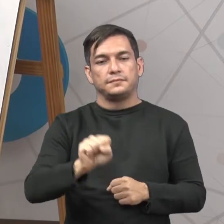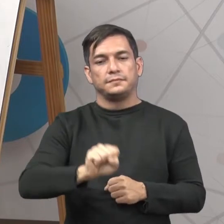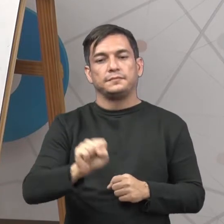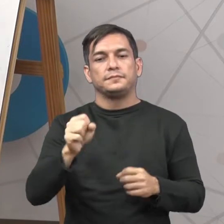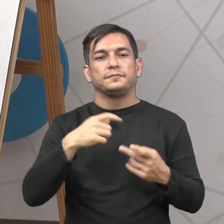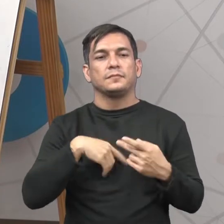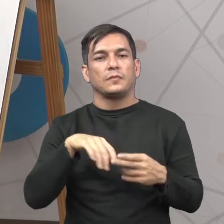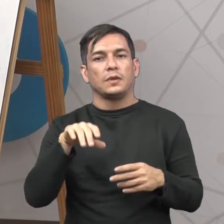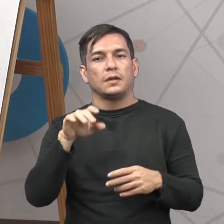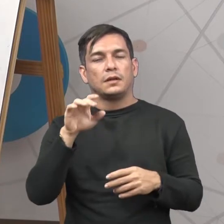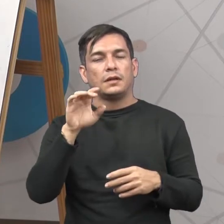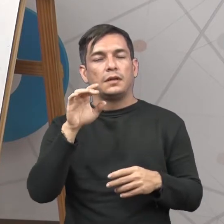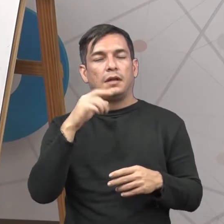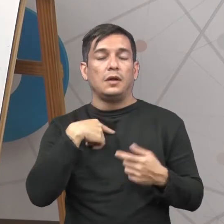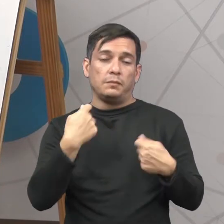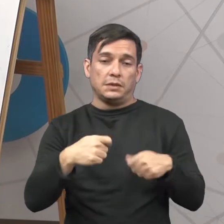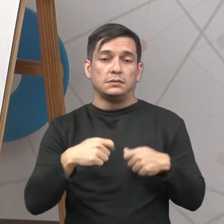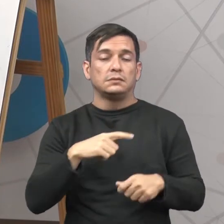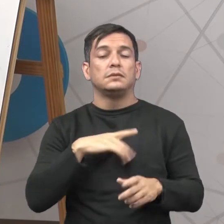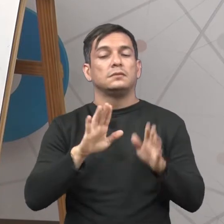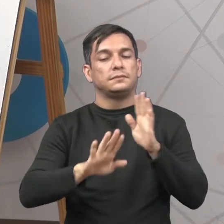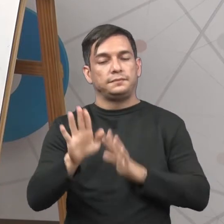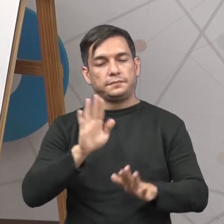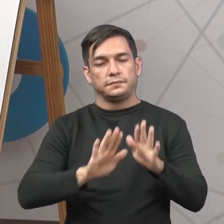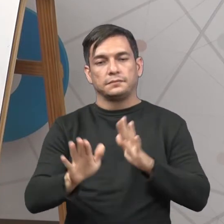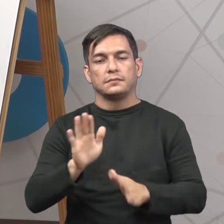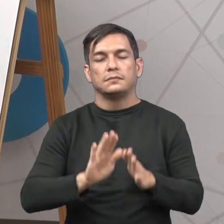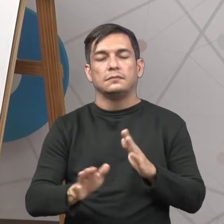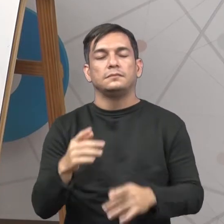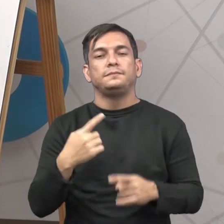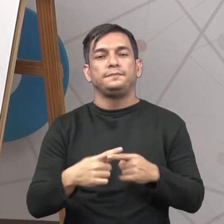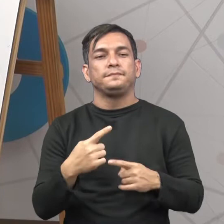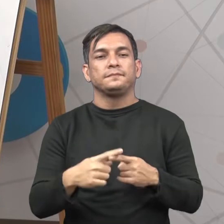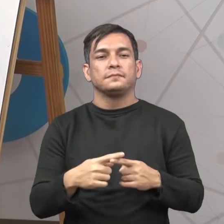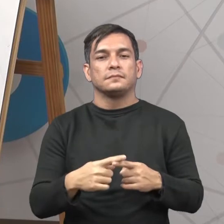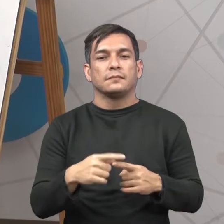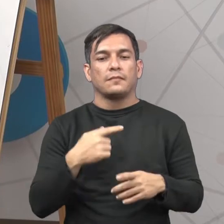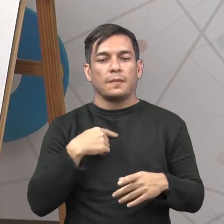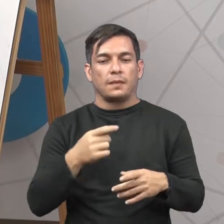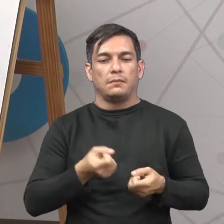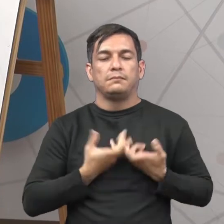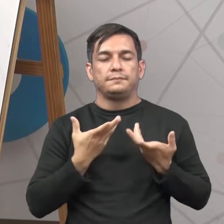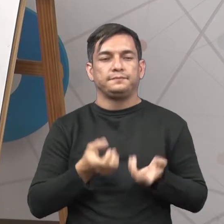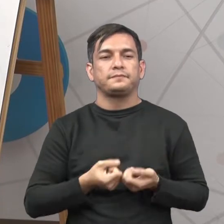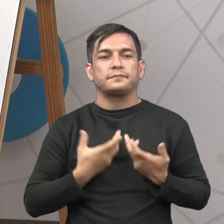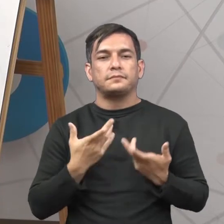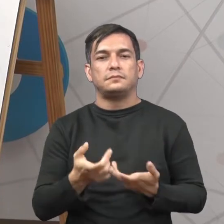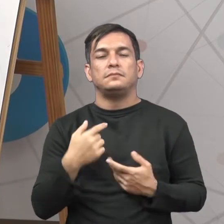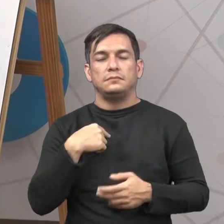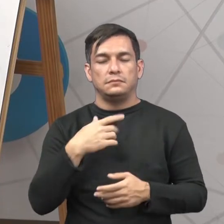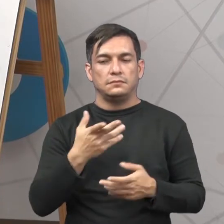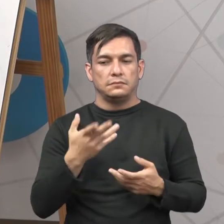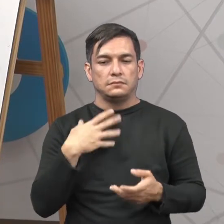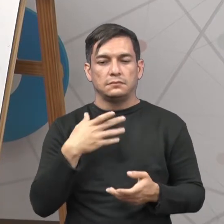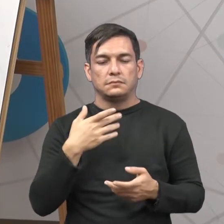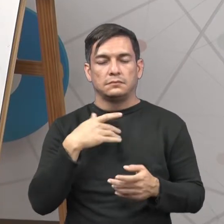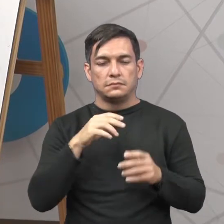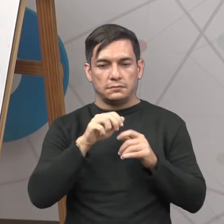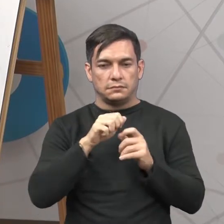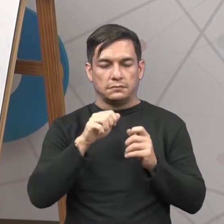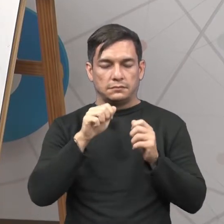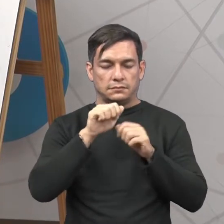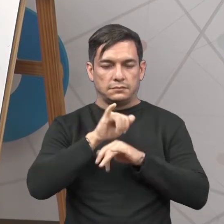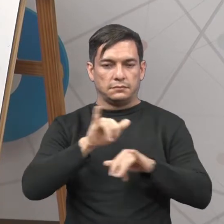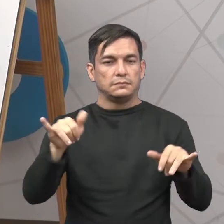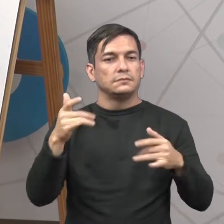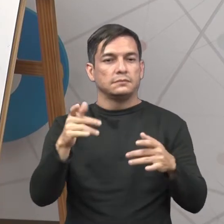vou lá para o Sul, então eu preciso ter esse cuidado, porque às vezes, como eu vou me expressar lá, eu quero transmitir uma coisa e a pessoa pode entender